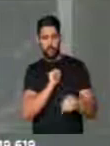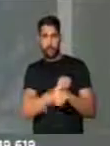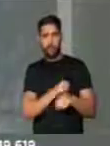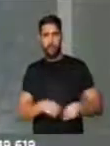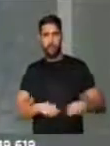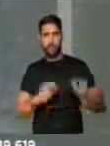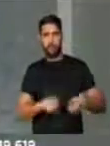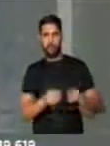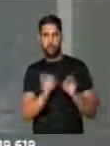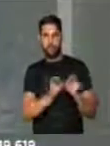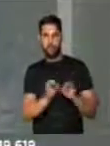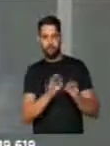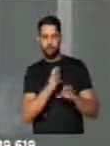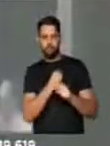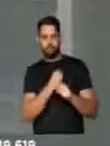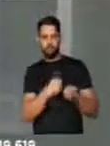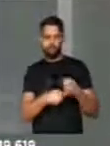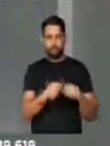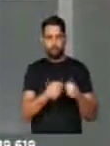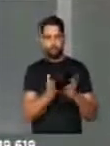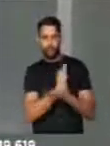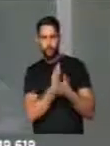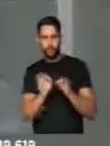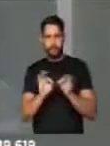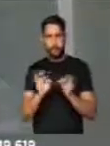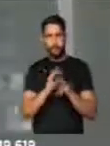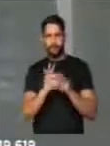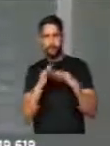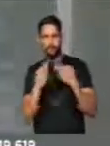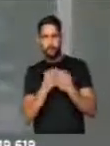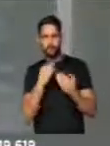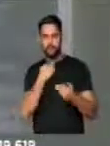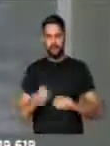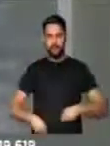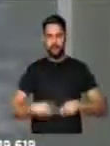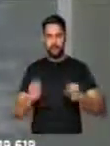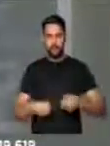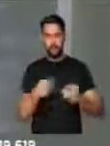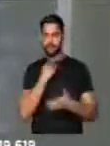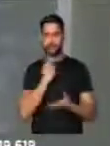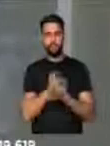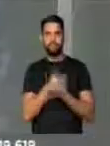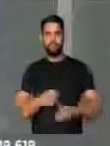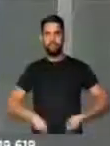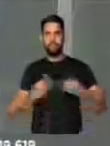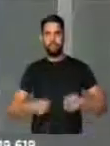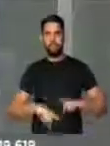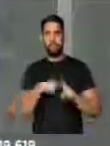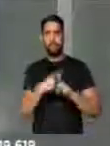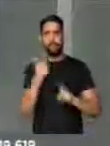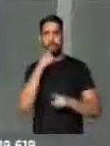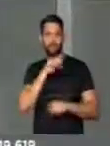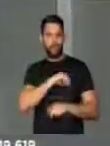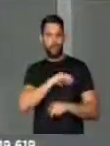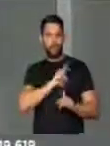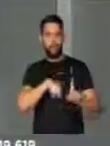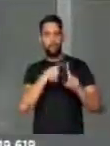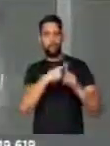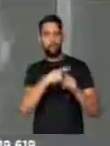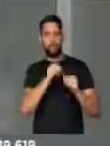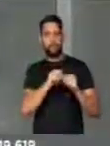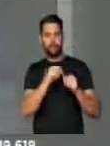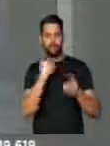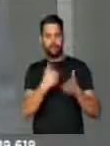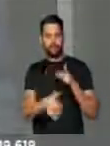gasto, tem que rearrumar a empresa, tem que rearrumar a família, não pode continuar gastando mais do que o que ganha, porque vai para a